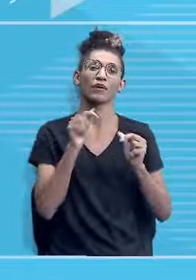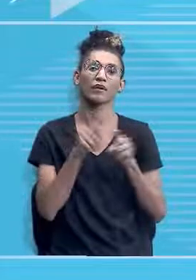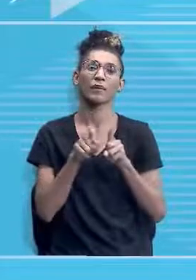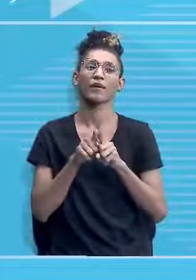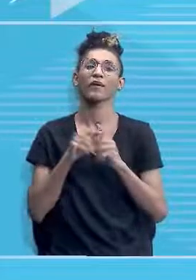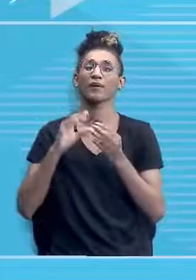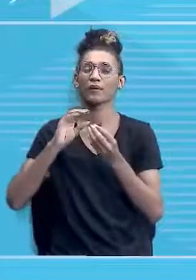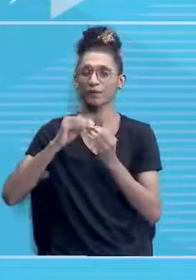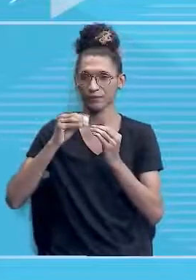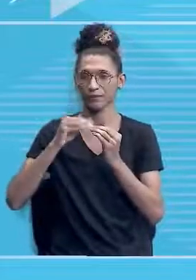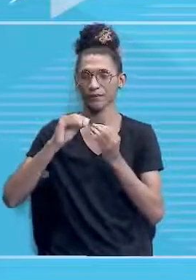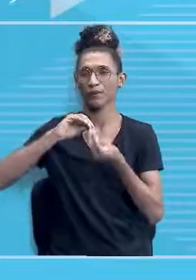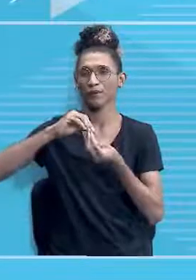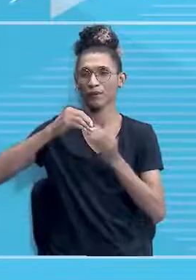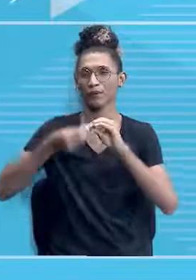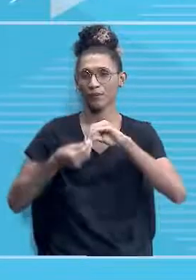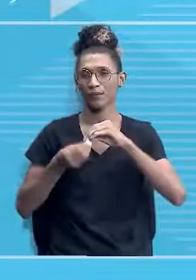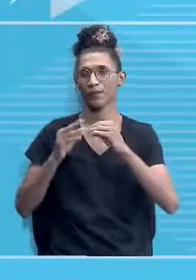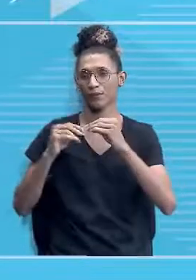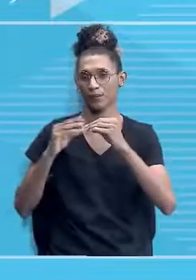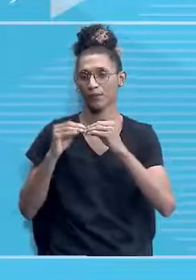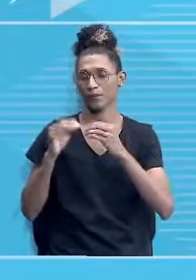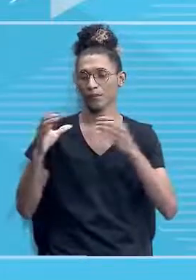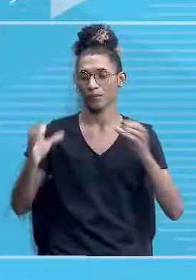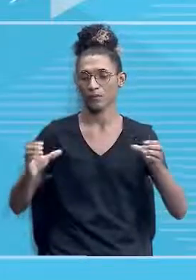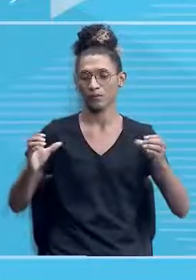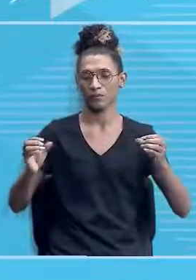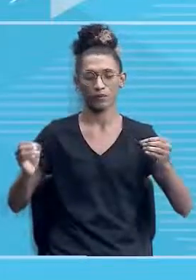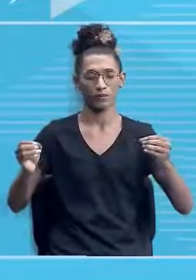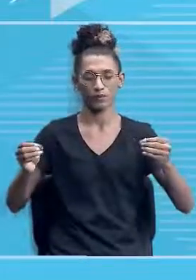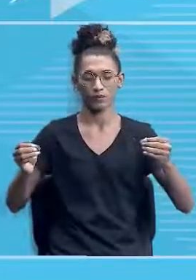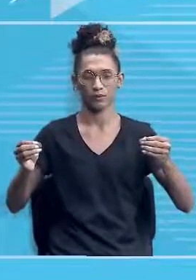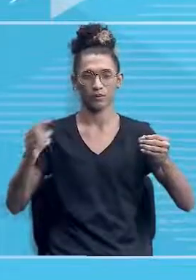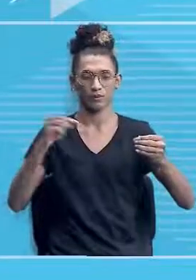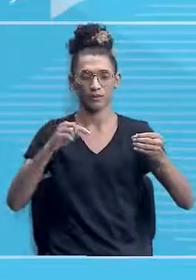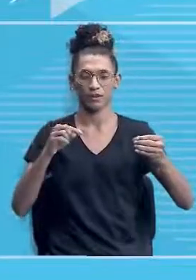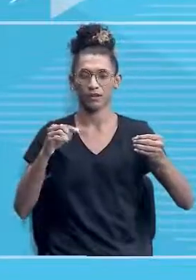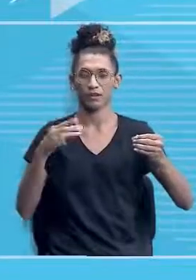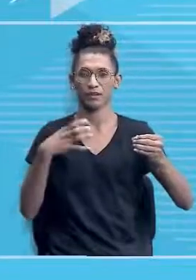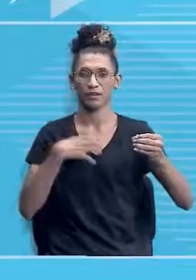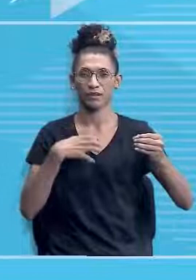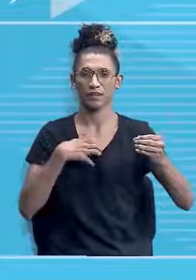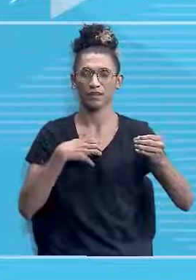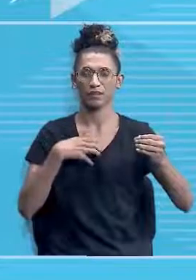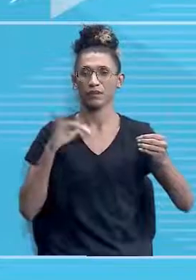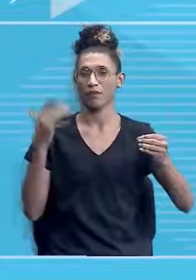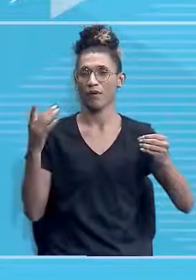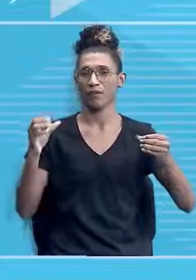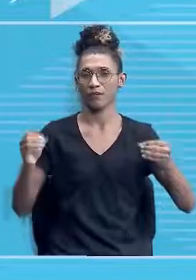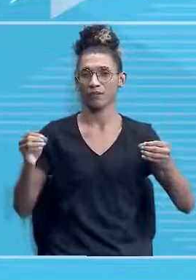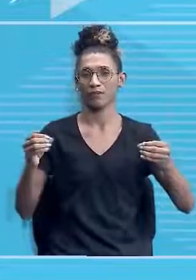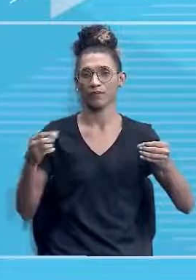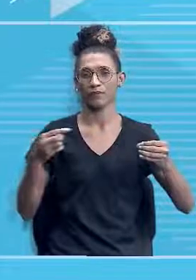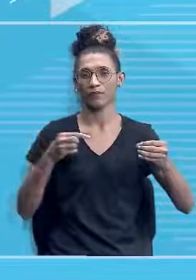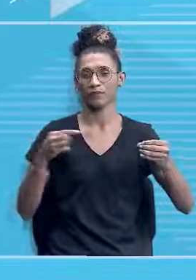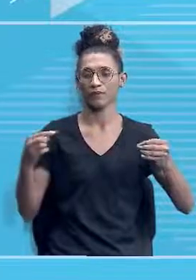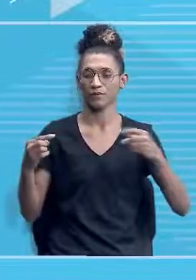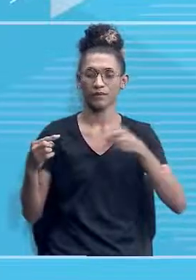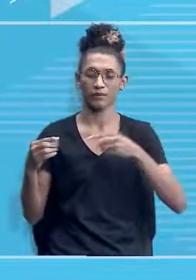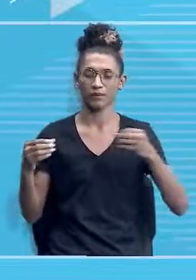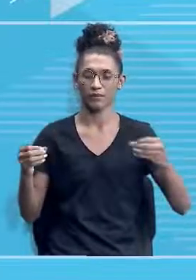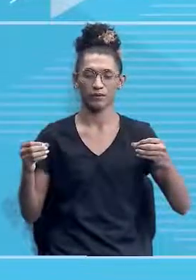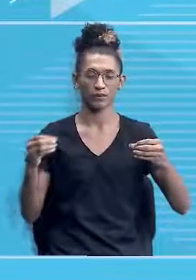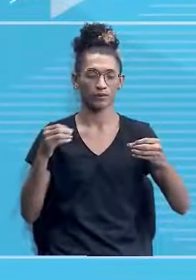acetona utilizada no esmalte né para tirar o esmalte como é que você se sente primeiro quando você abre os dois Qual que você sente primeiro